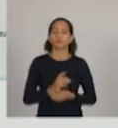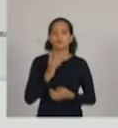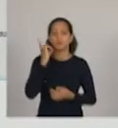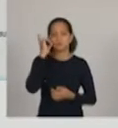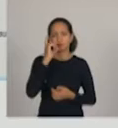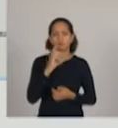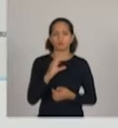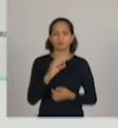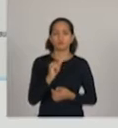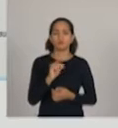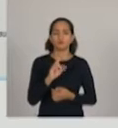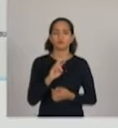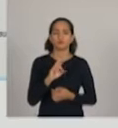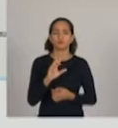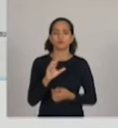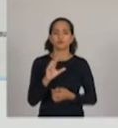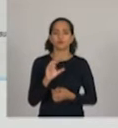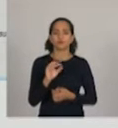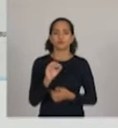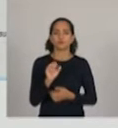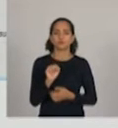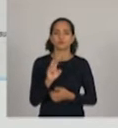Deputado Carlos Von.